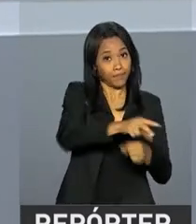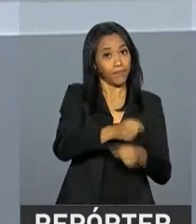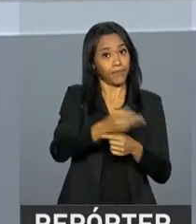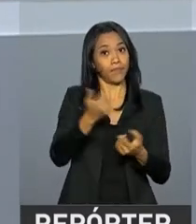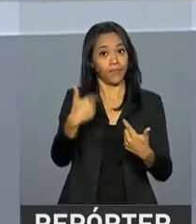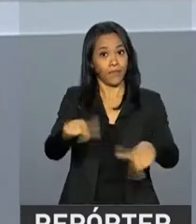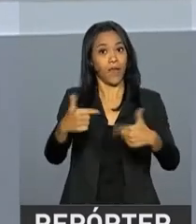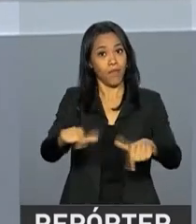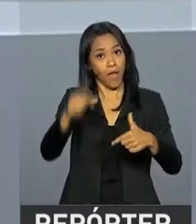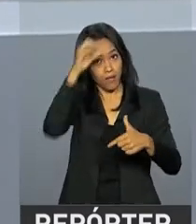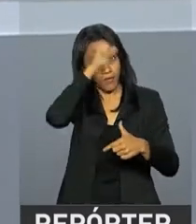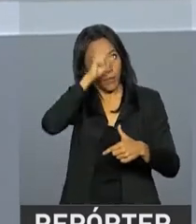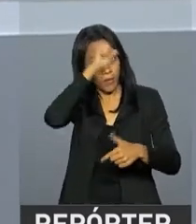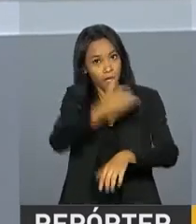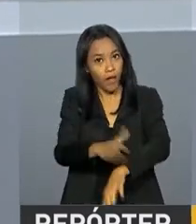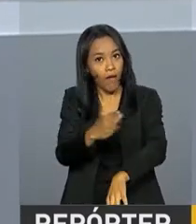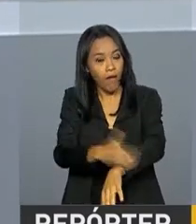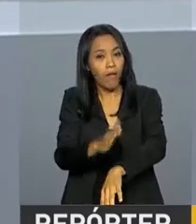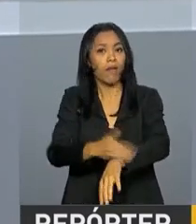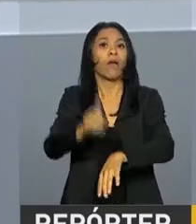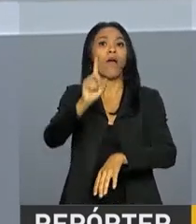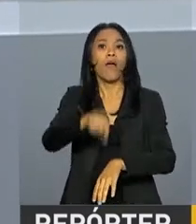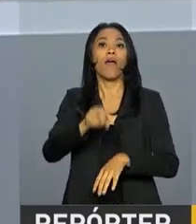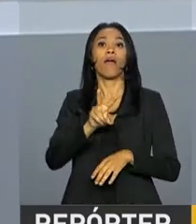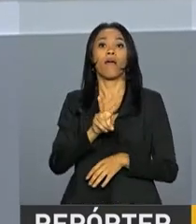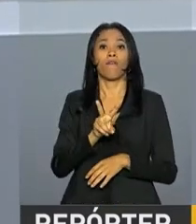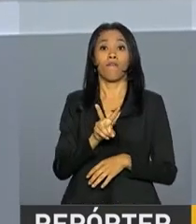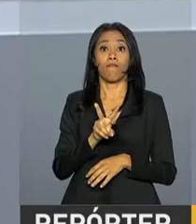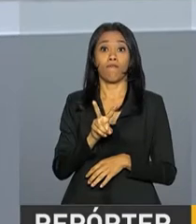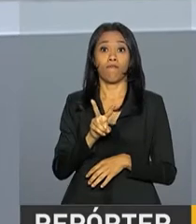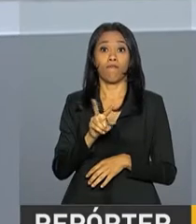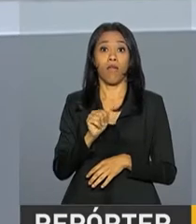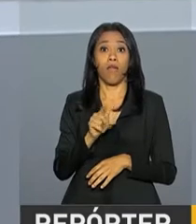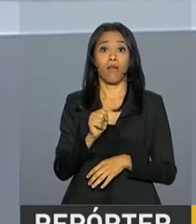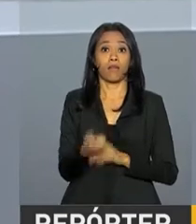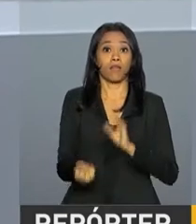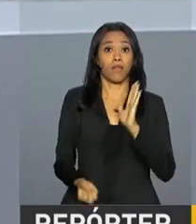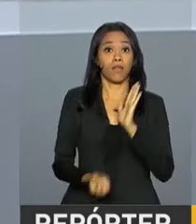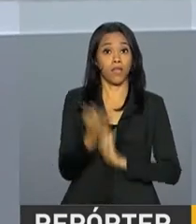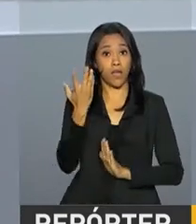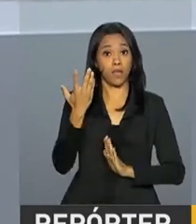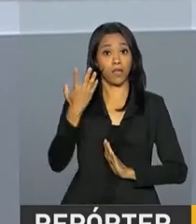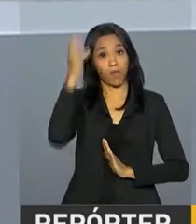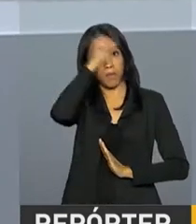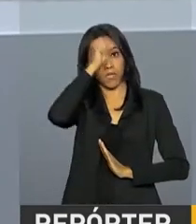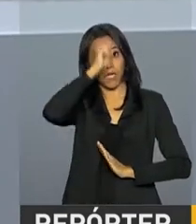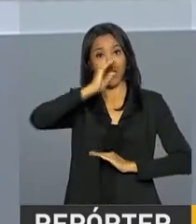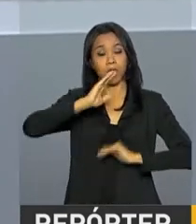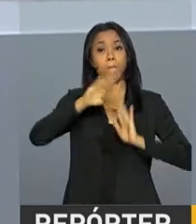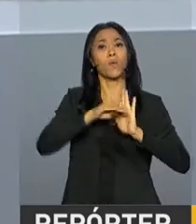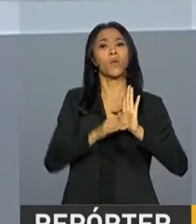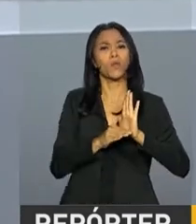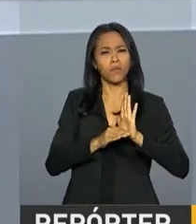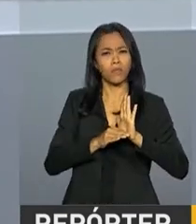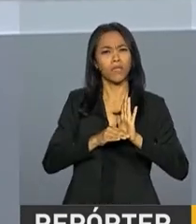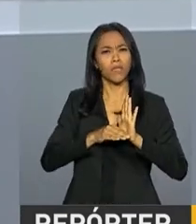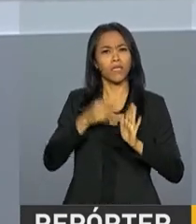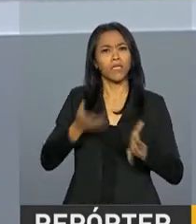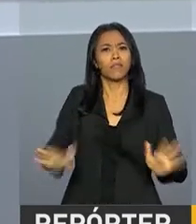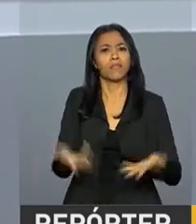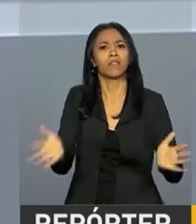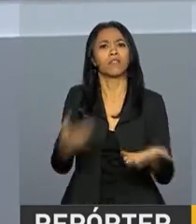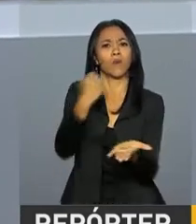foi o saldo de vagas criadas pela pelo aprendia pela aprendizagem profissional o programa que incentiva a contratação de